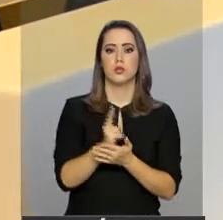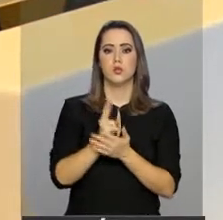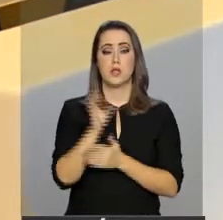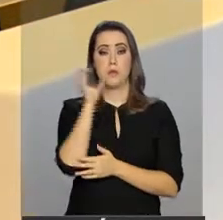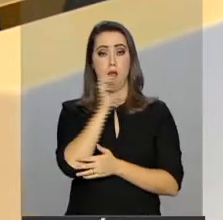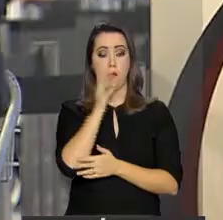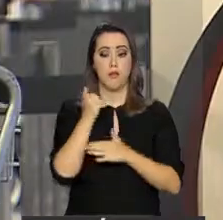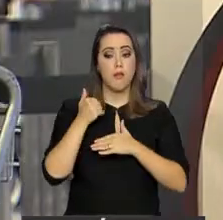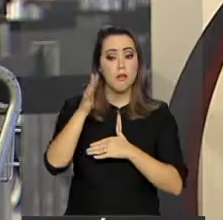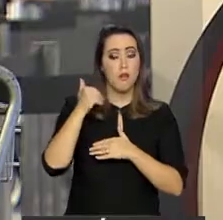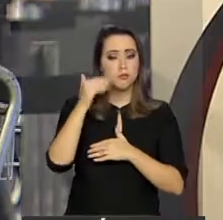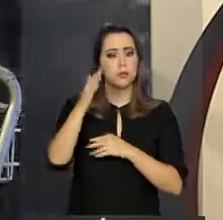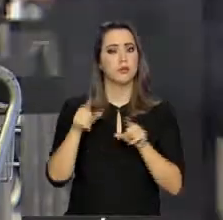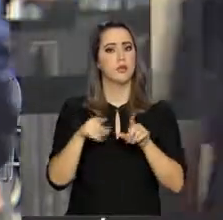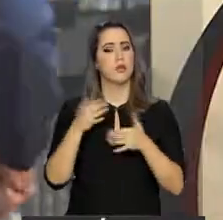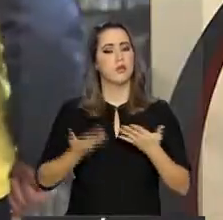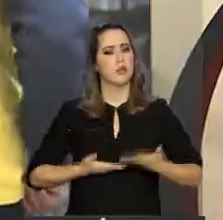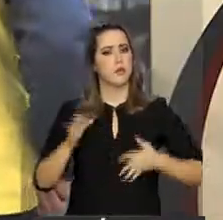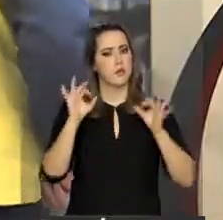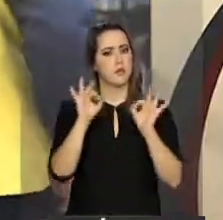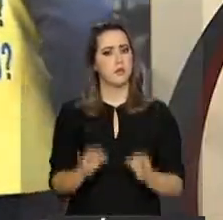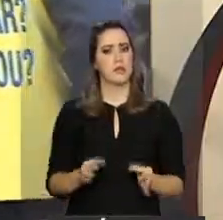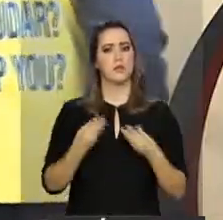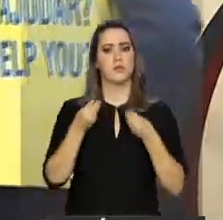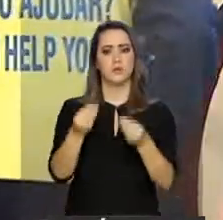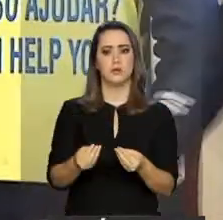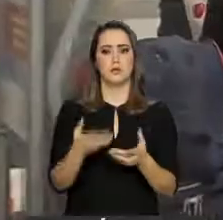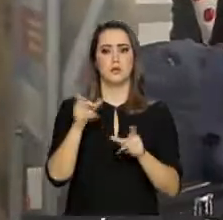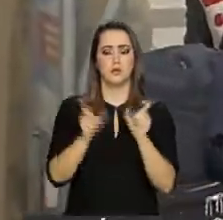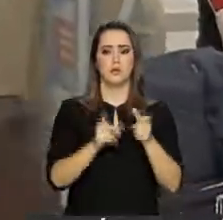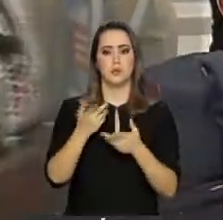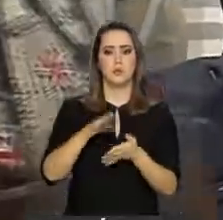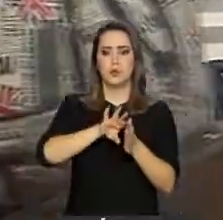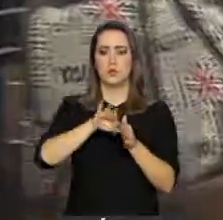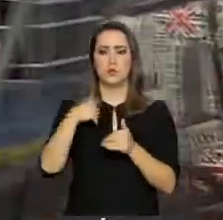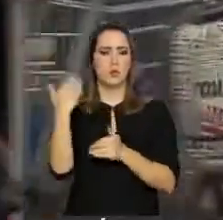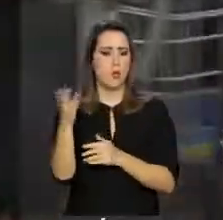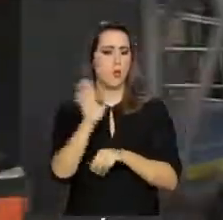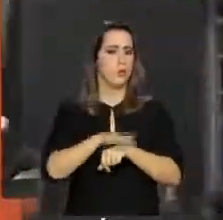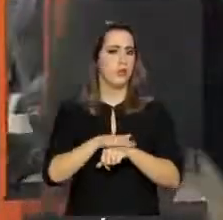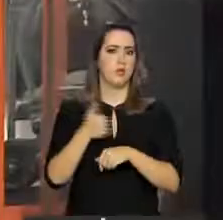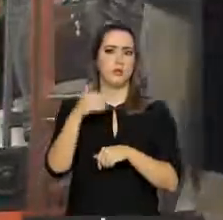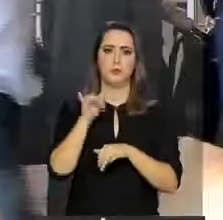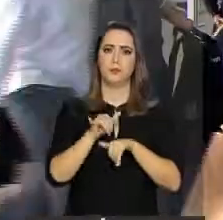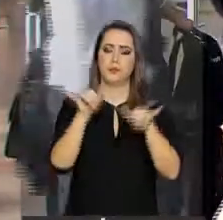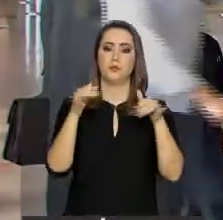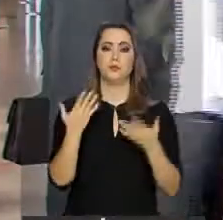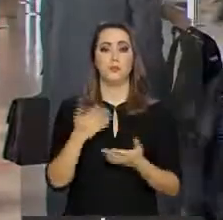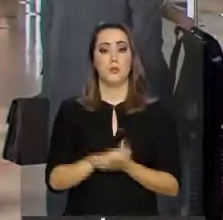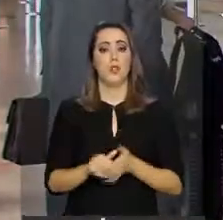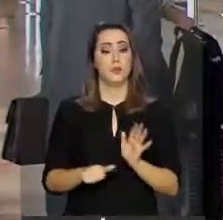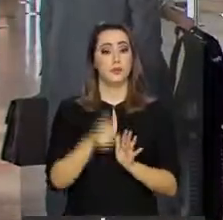agilidade manter o mesmo nível de serviço dado para os clientes fora desses períodos de grande solicitação como